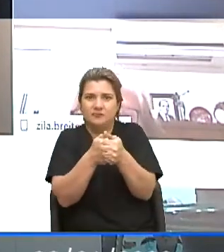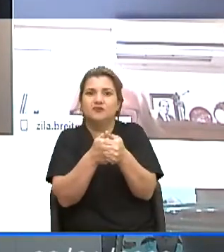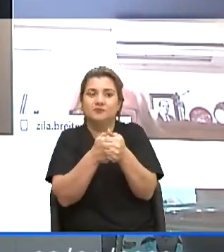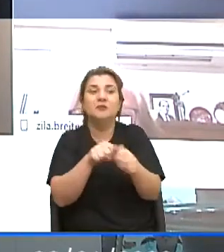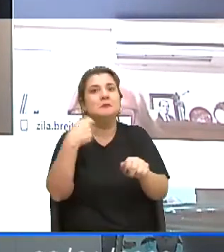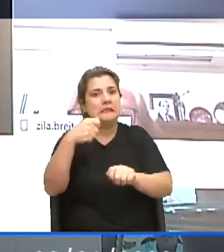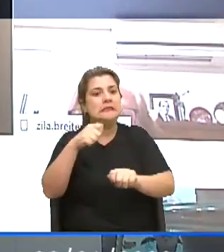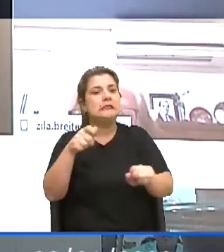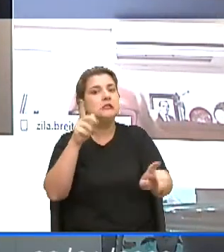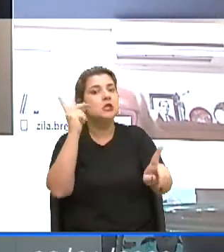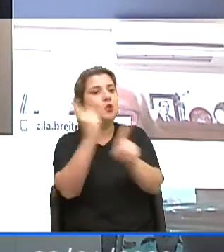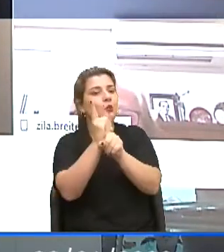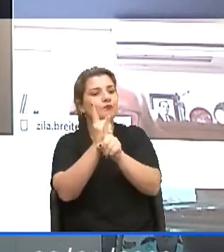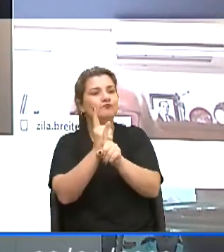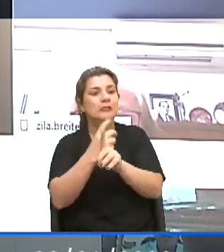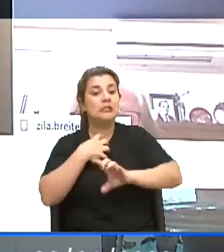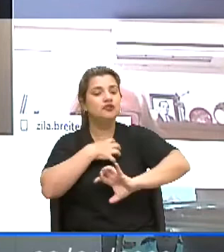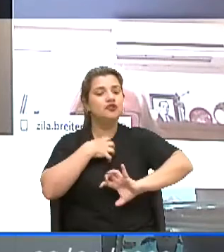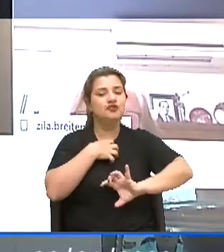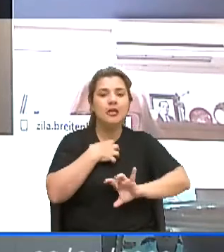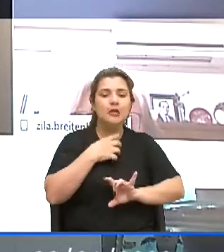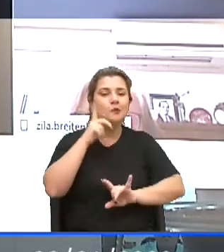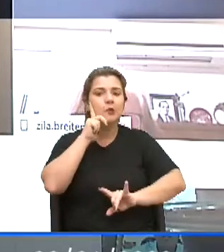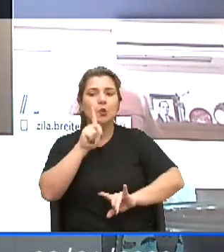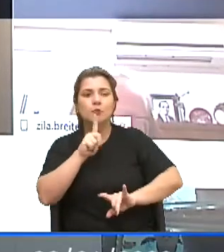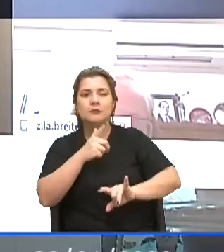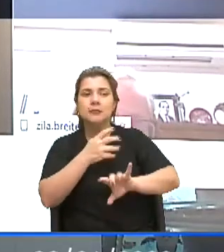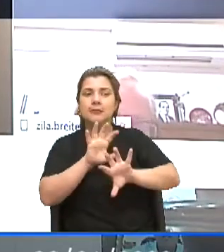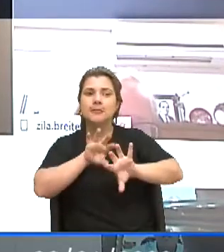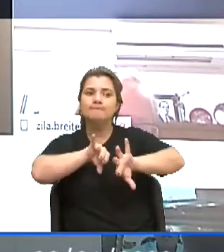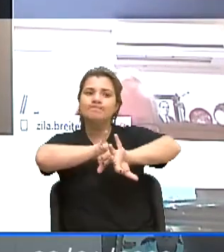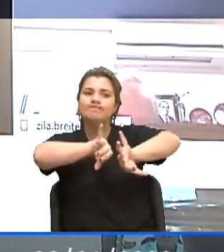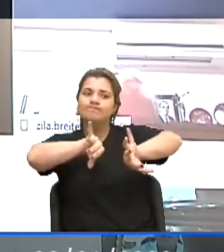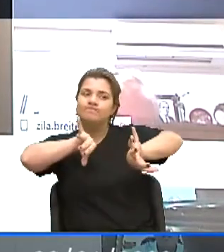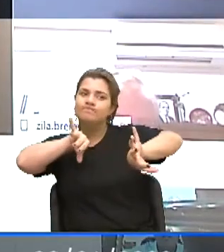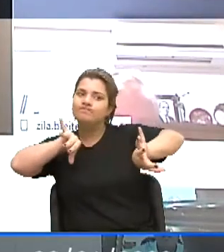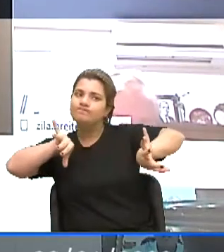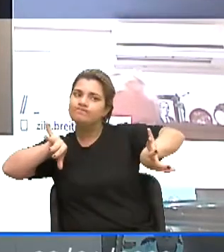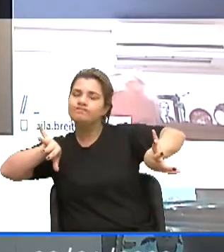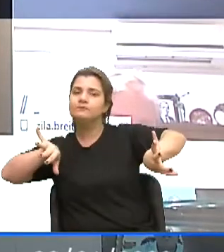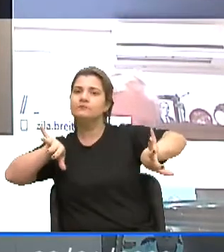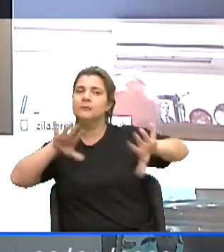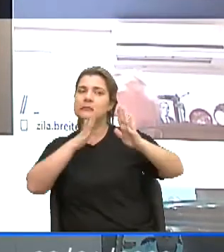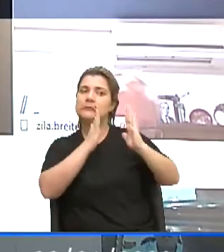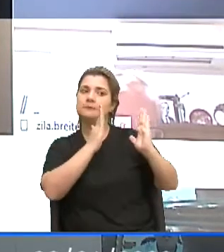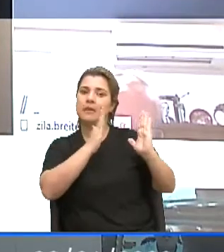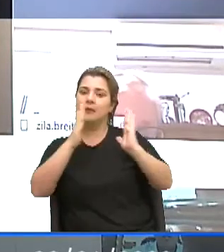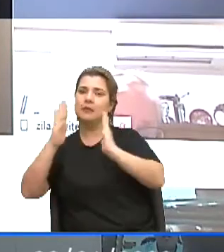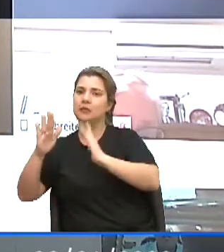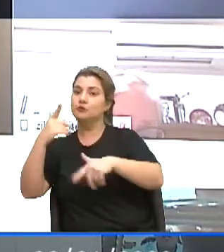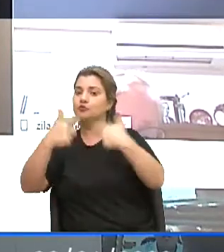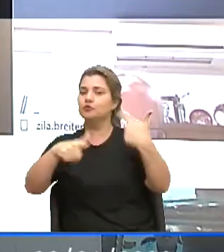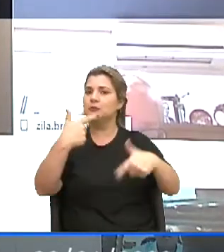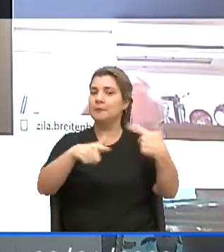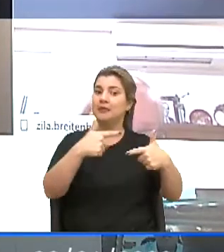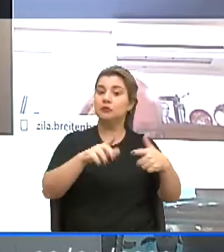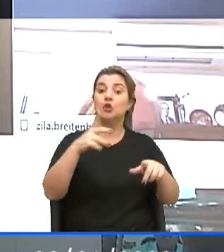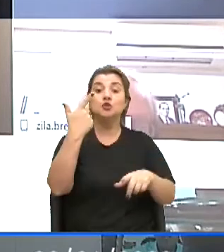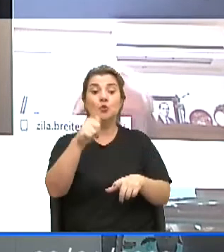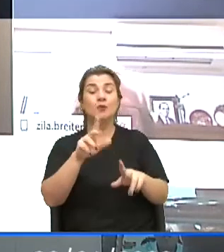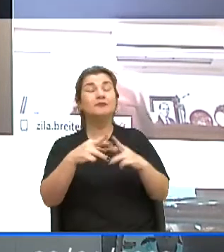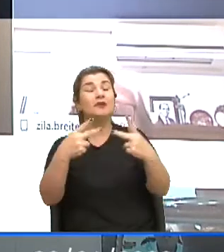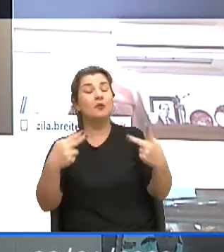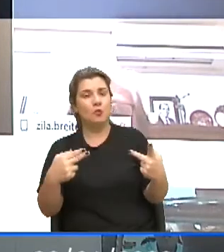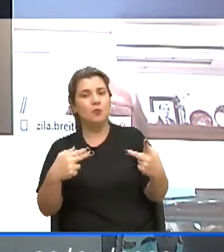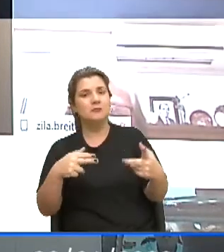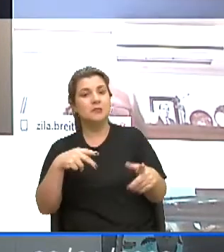formas para que a gente consiga fazer um espaçamento ideal dos trabalhadores. E uma coisa que a gente vem trabalhando muito com as empresas, tentando